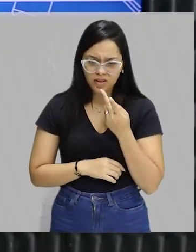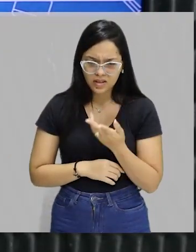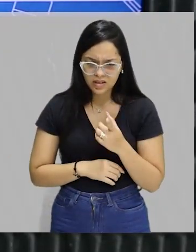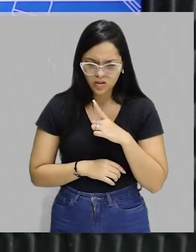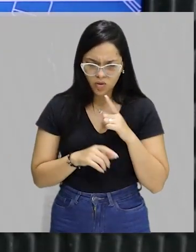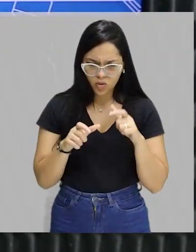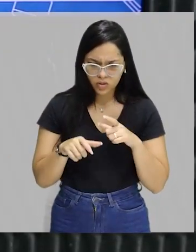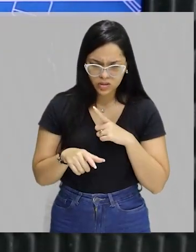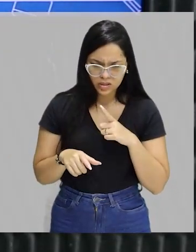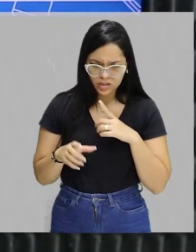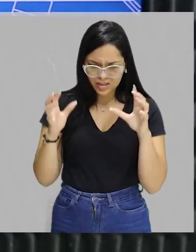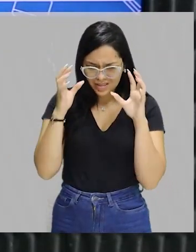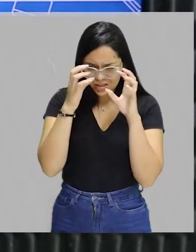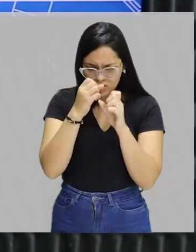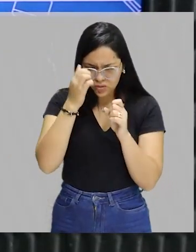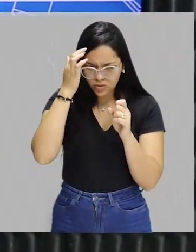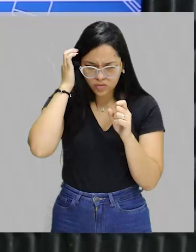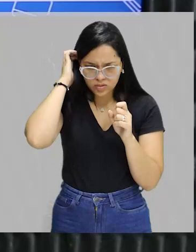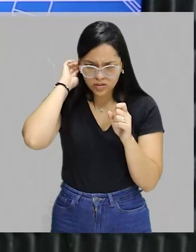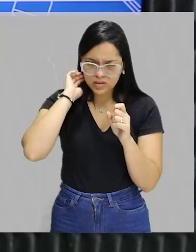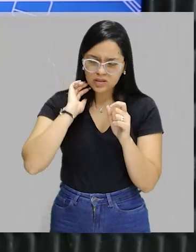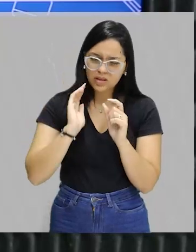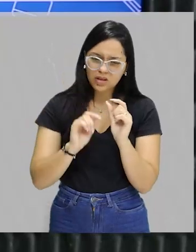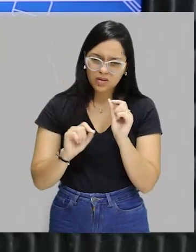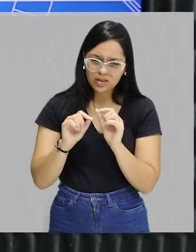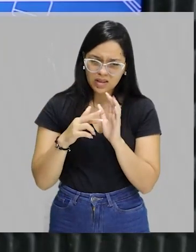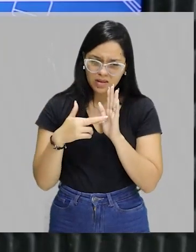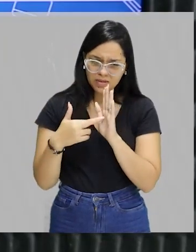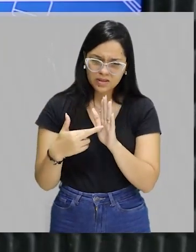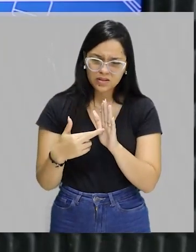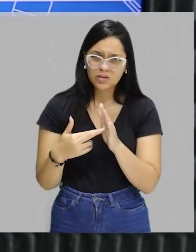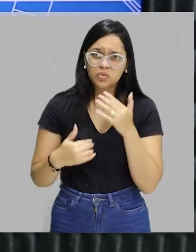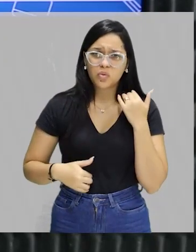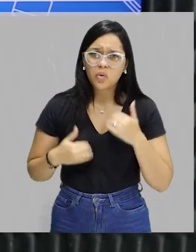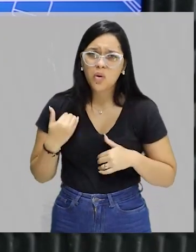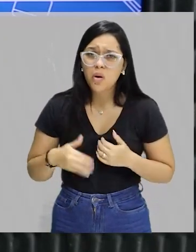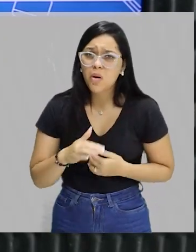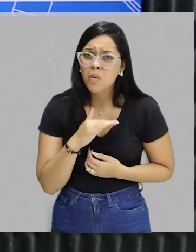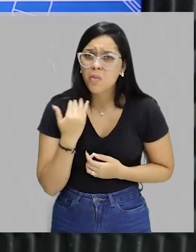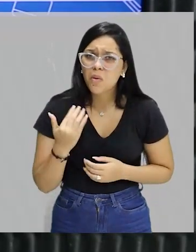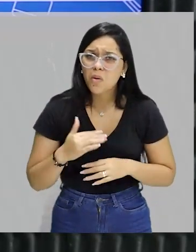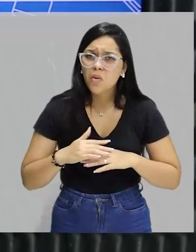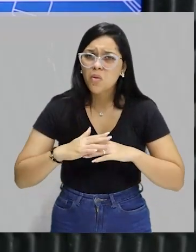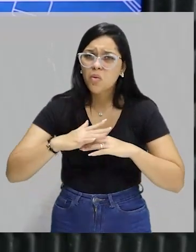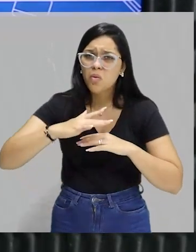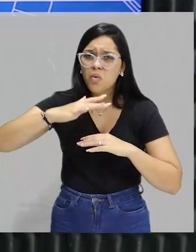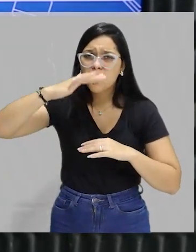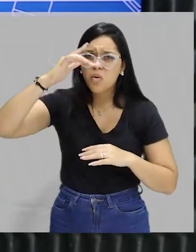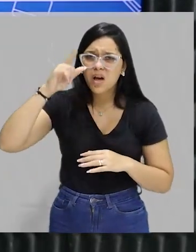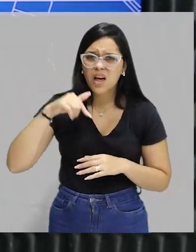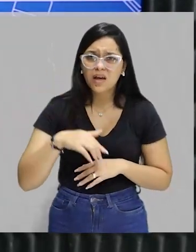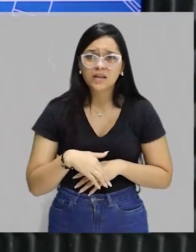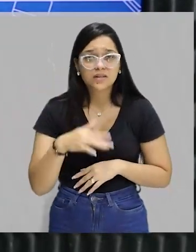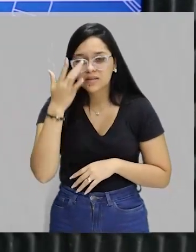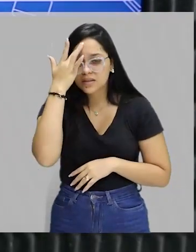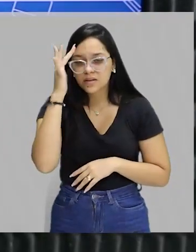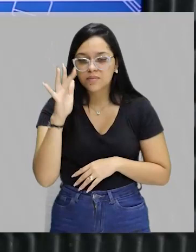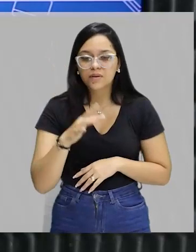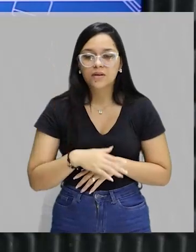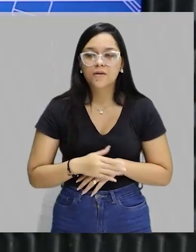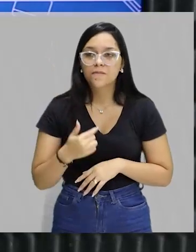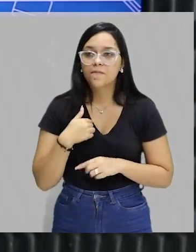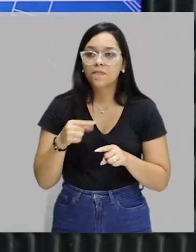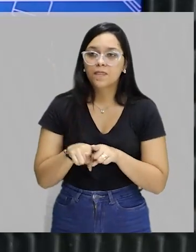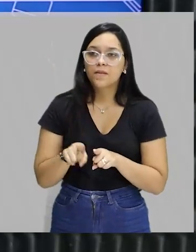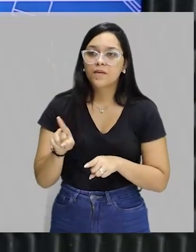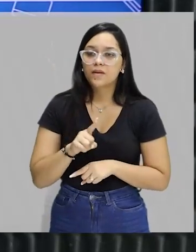que onde tem manchas escuras seria a representação metafórica de corpos empilhados? Pois é. Você não sabia, né? Eu também